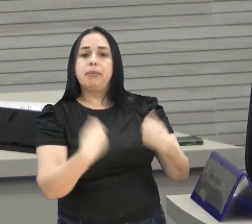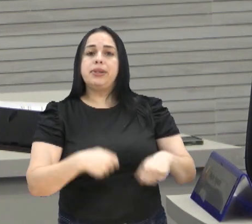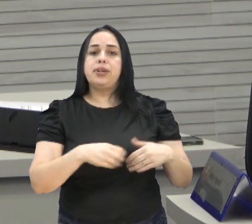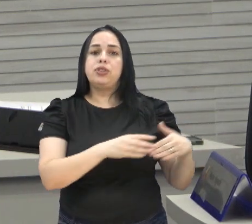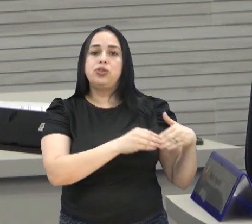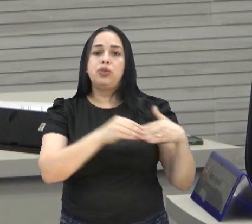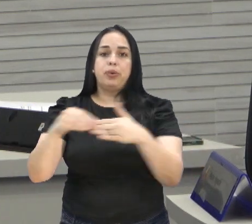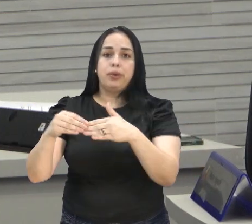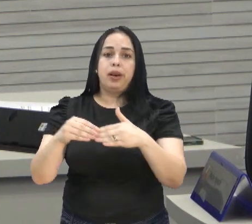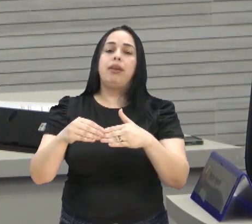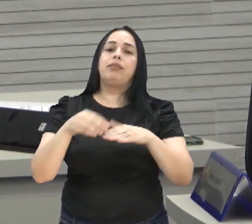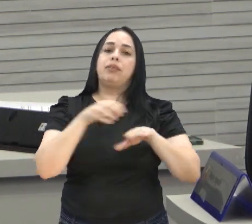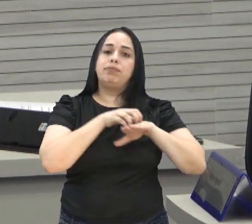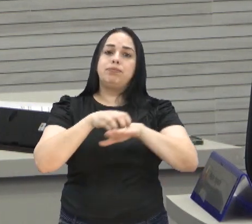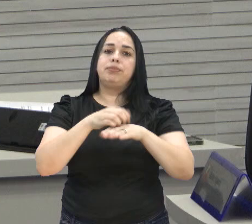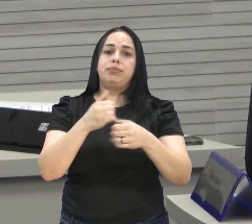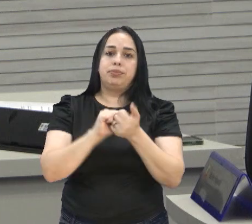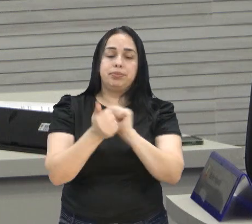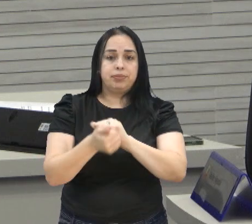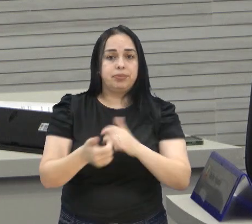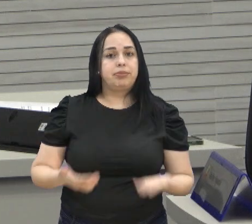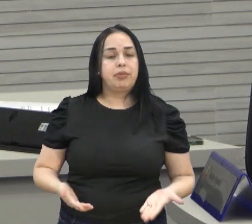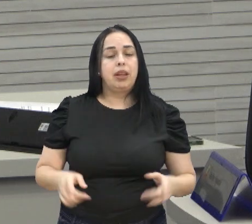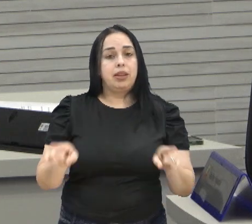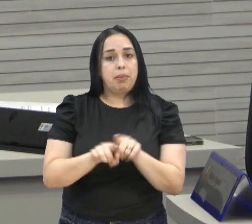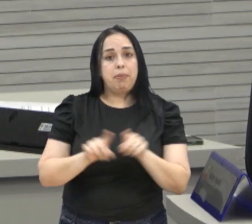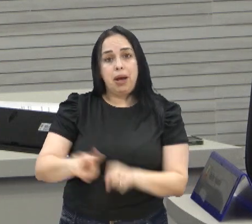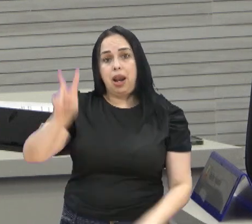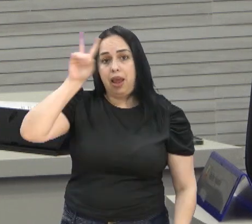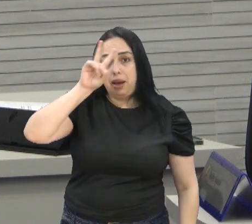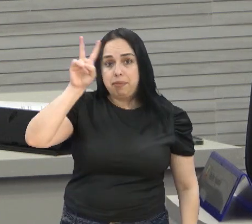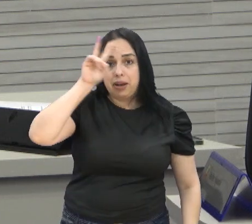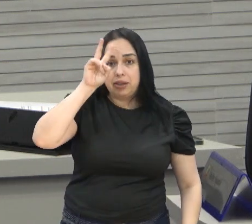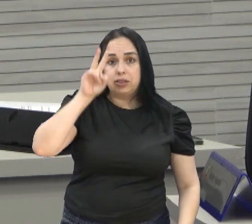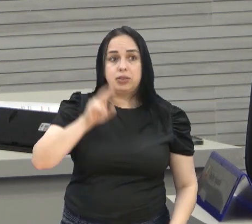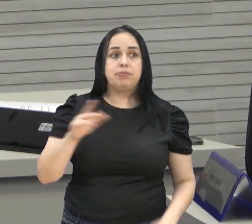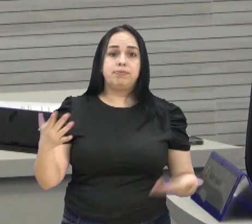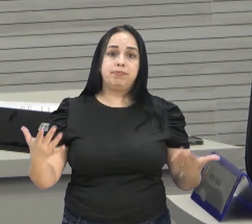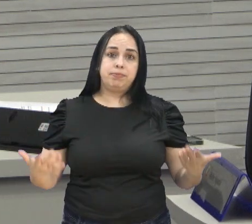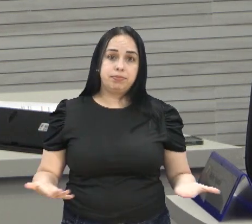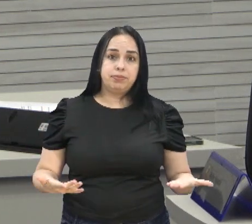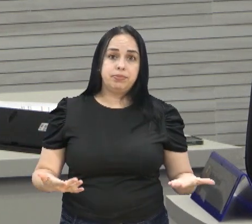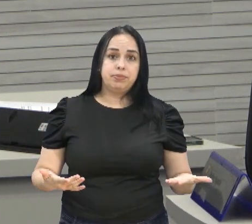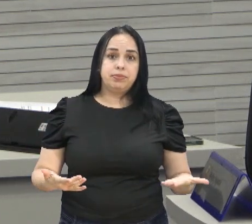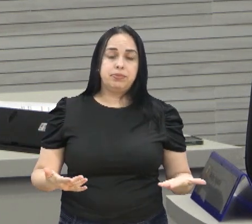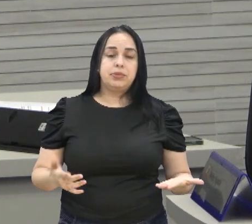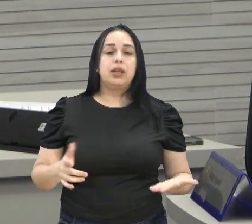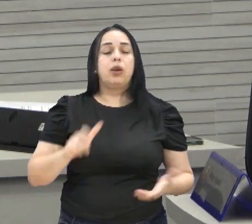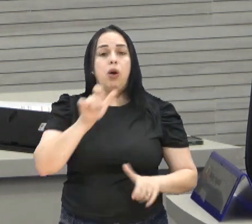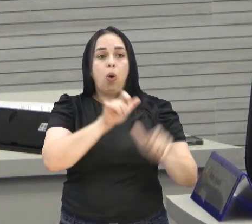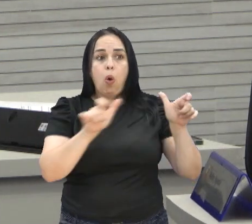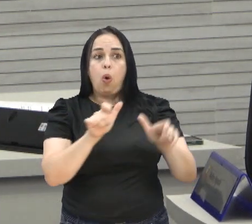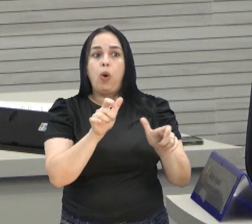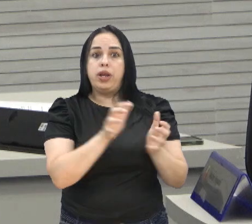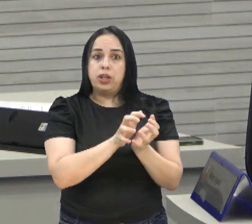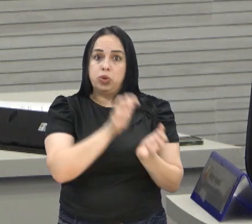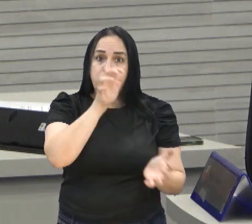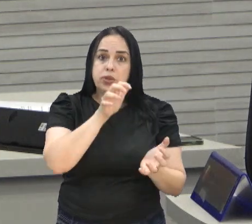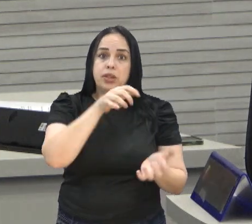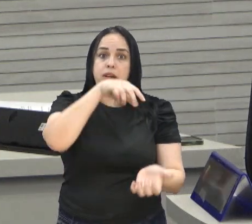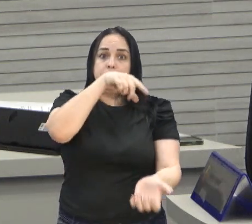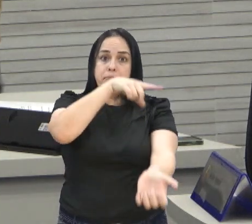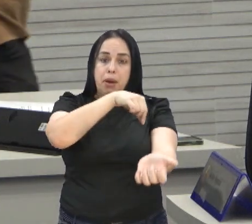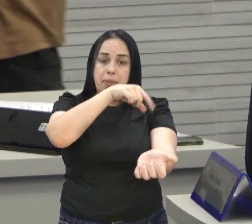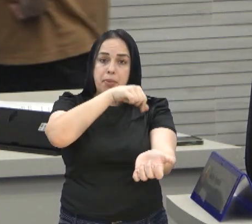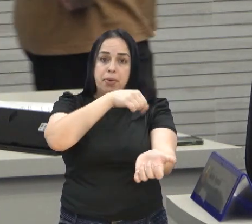E, assim, só para dar uma endossada, né? Muitos senhores que fazem hemodiálise também estão